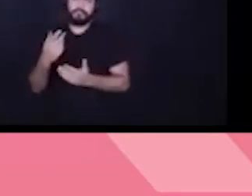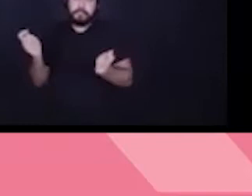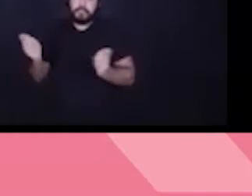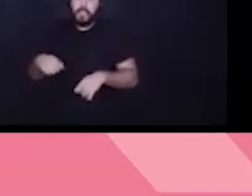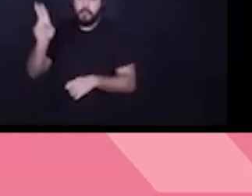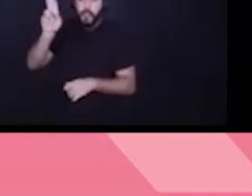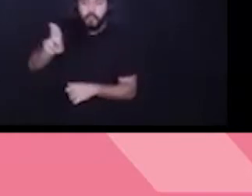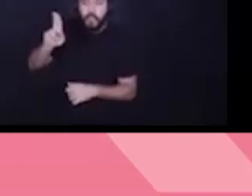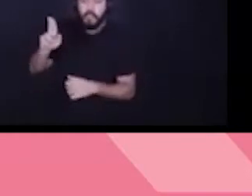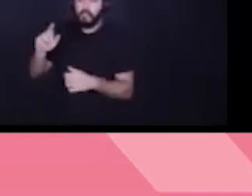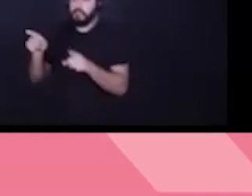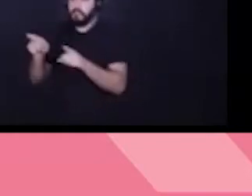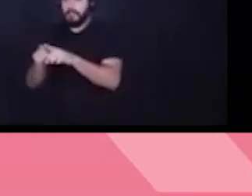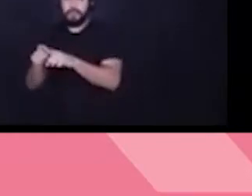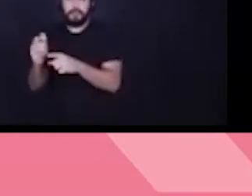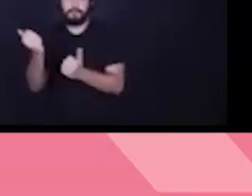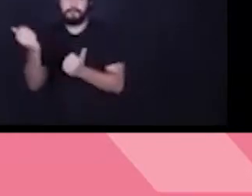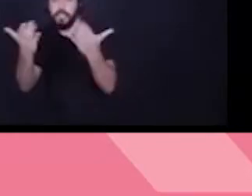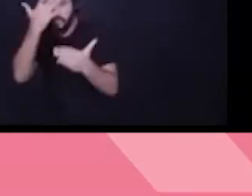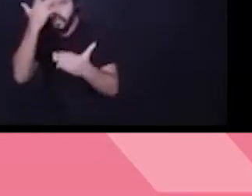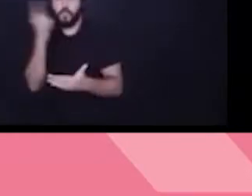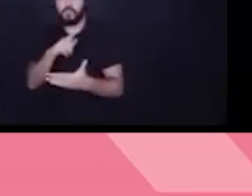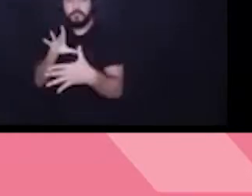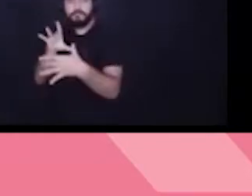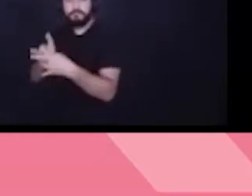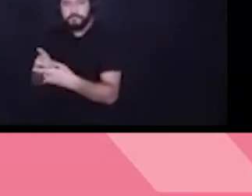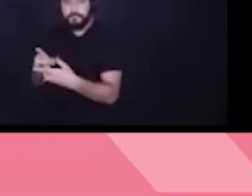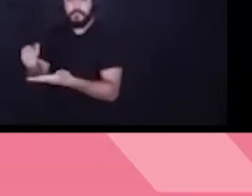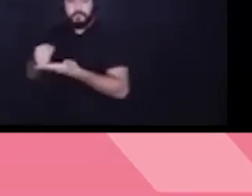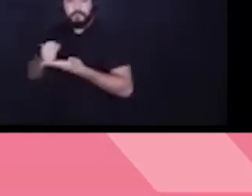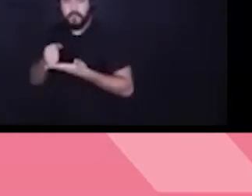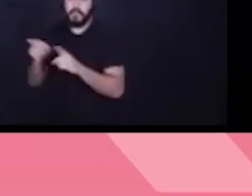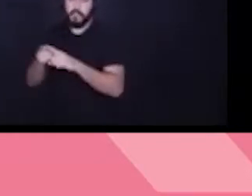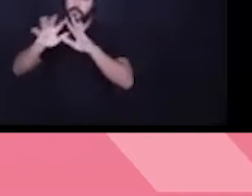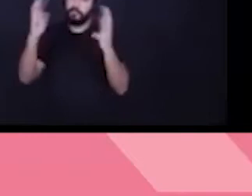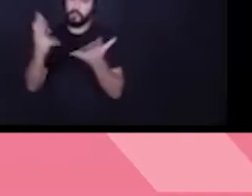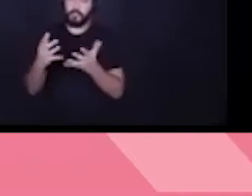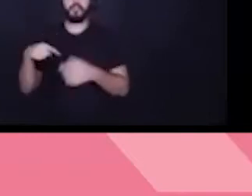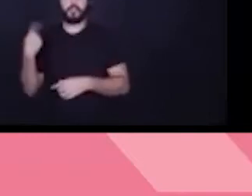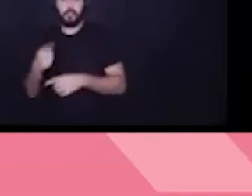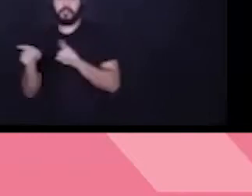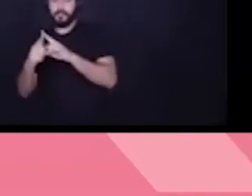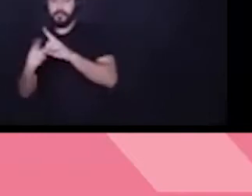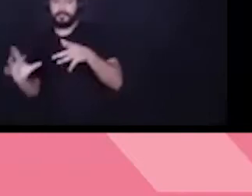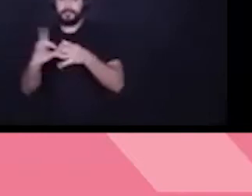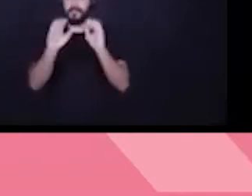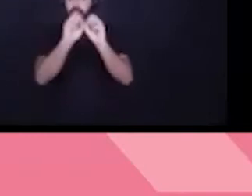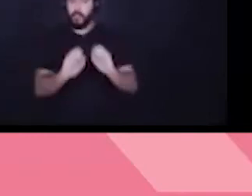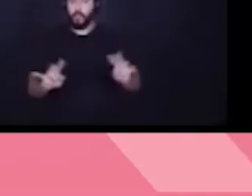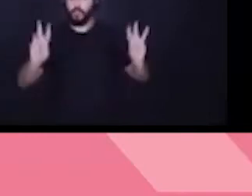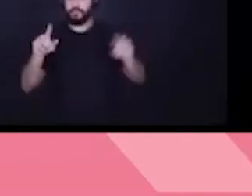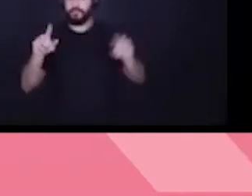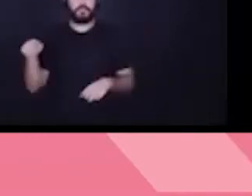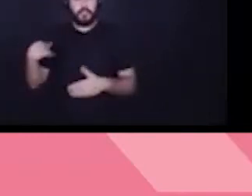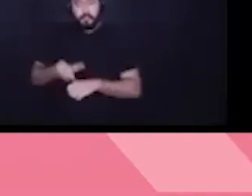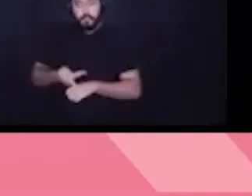outros e para o planeta. E também é signatária do Pacto Global das Nações Unidas. Nesse prêmio, desenvolvido junto com